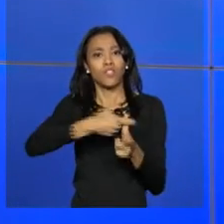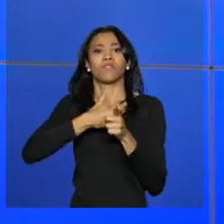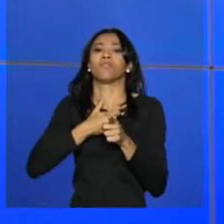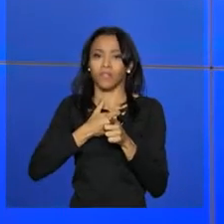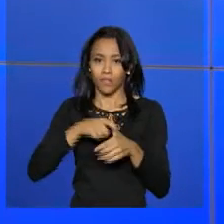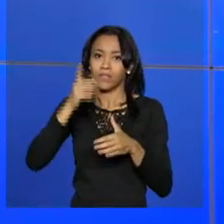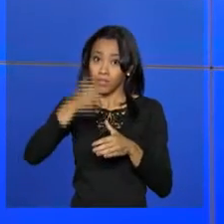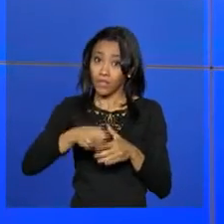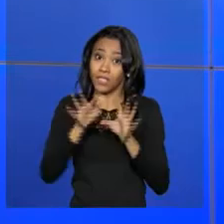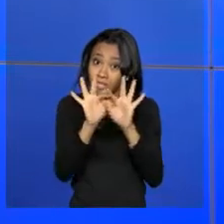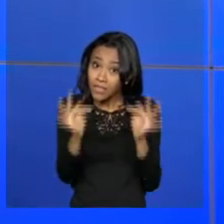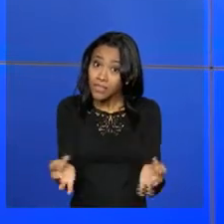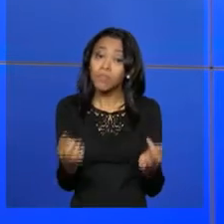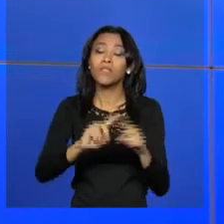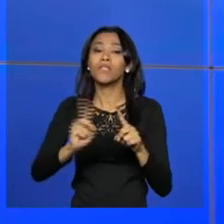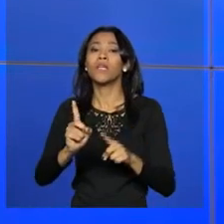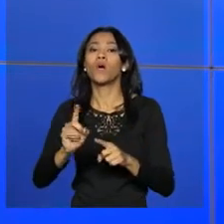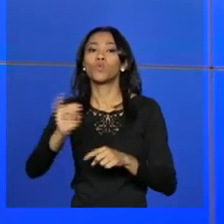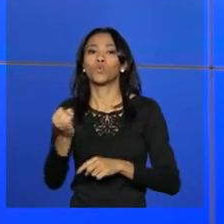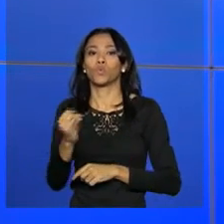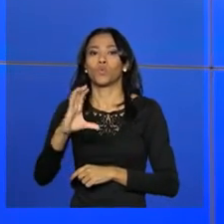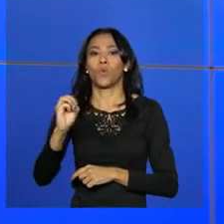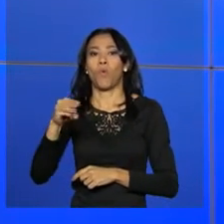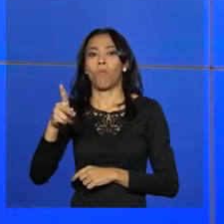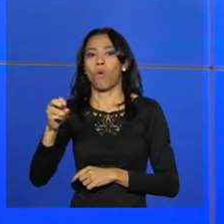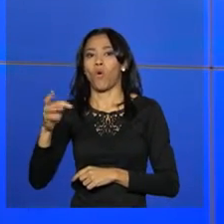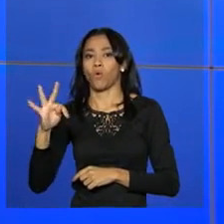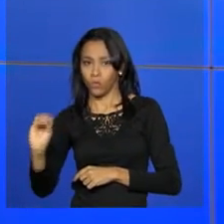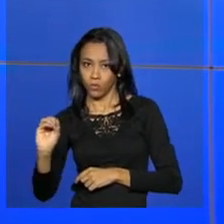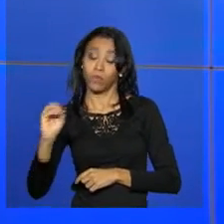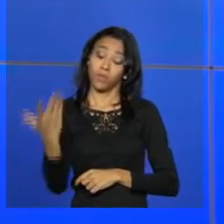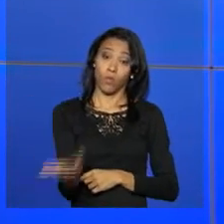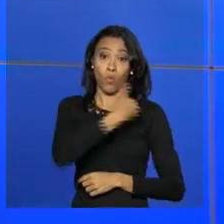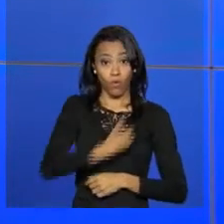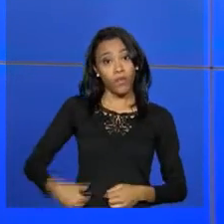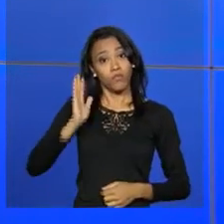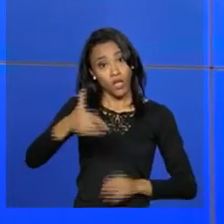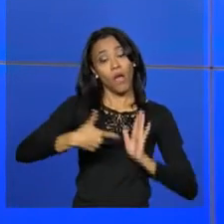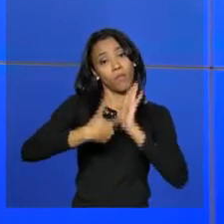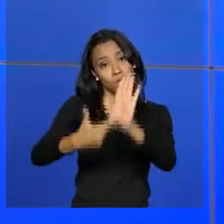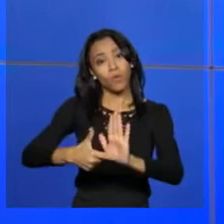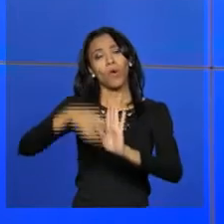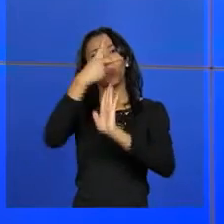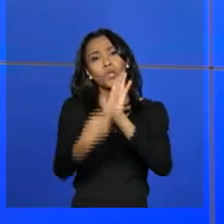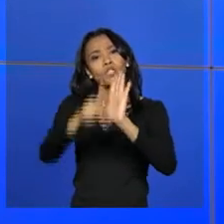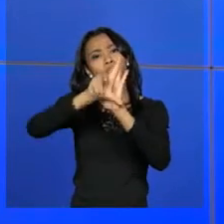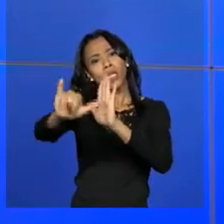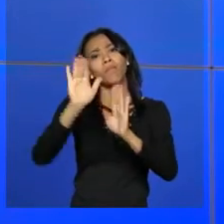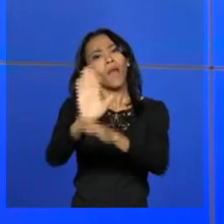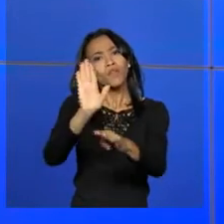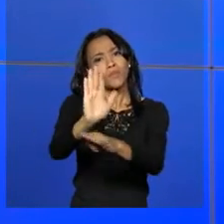feita por juros simples em vez de compostos. Segundo Barbosa, o governo já apresentou um projeto de lei ao Congresso Nacional que pode ajudar